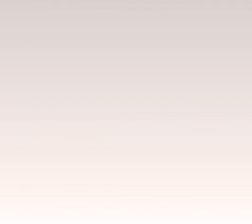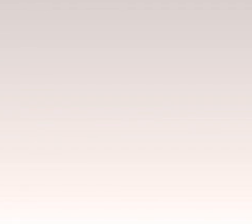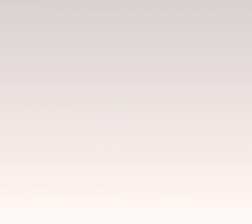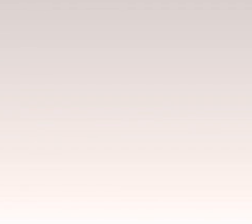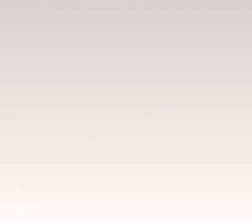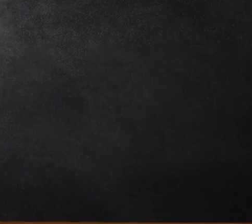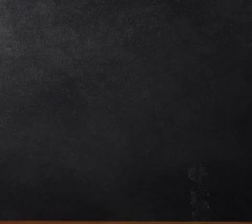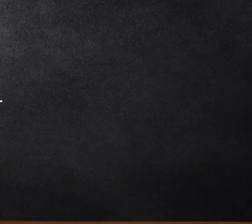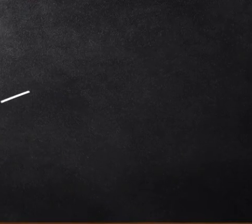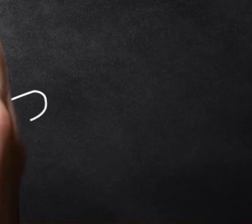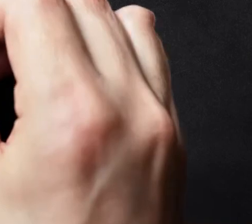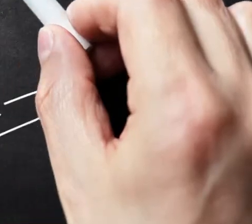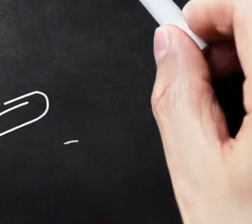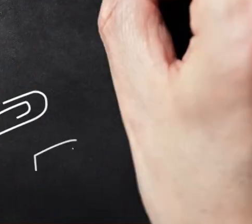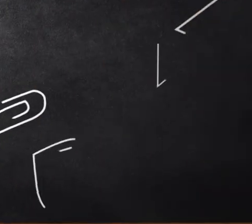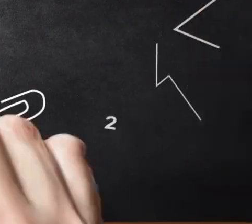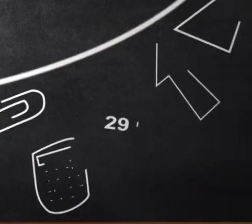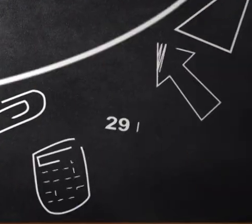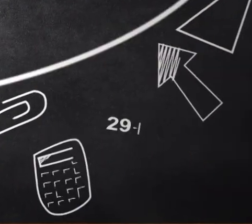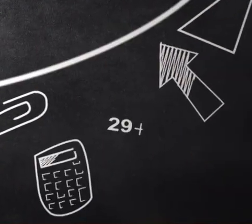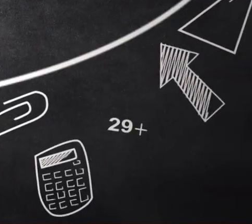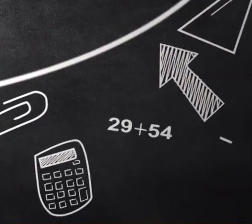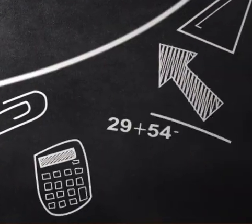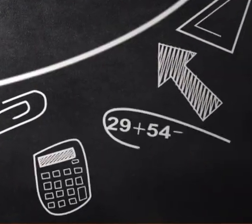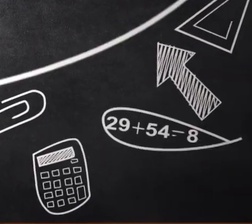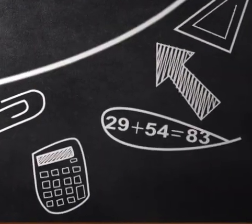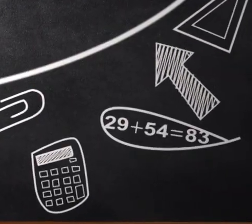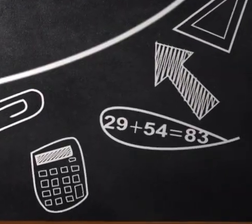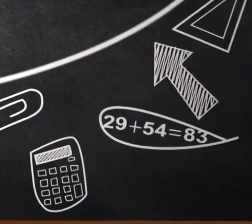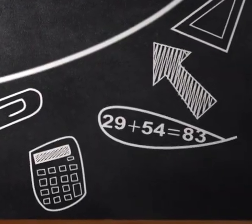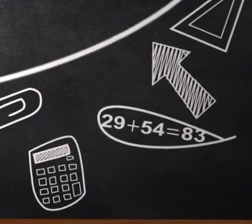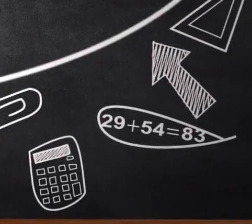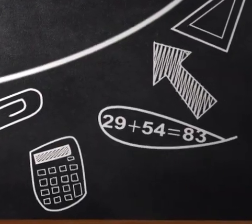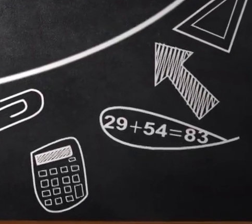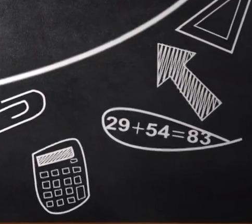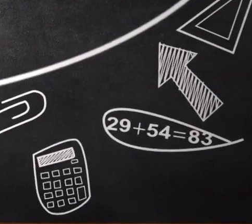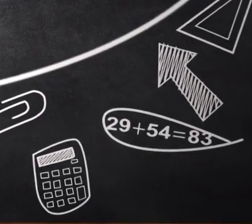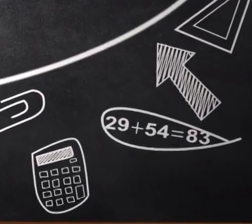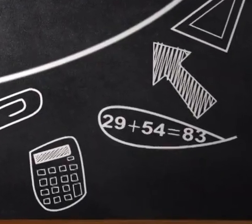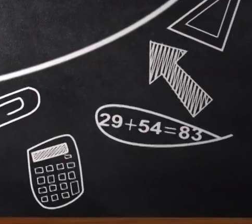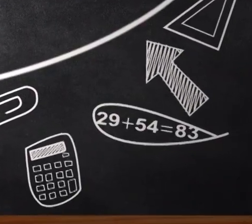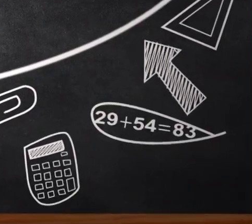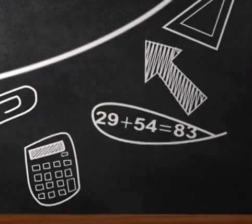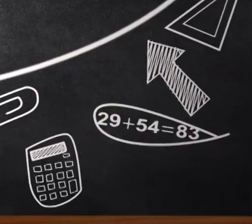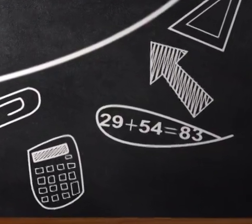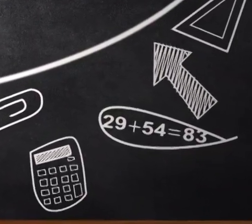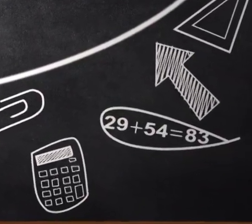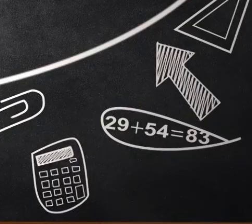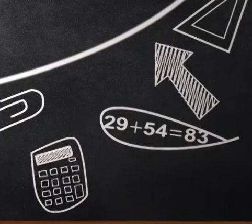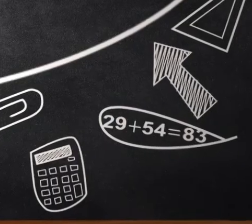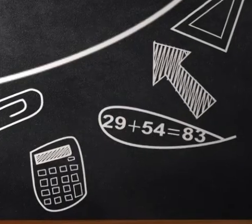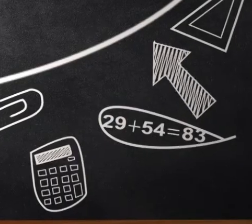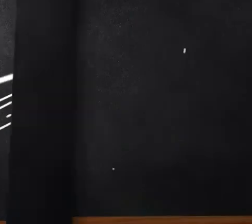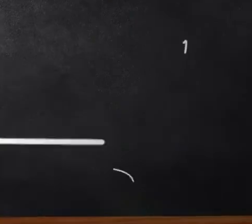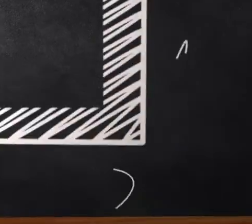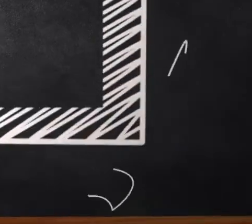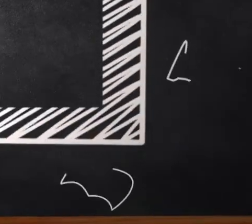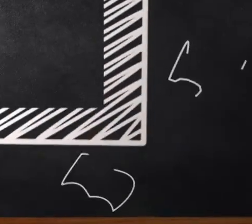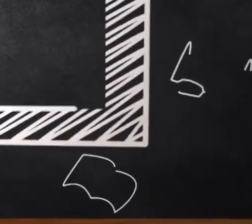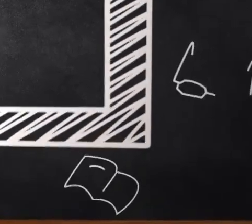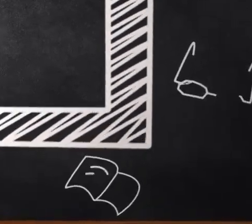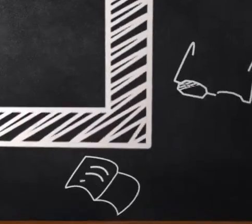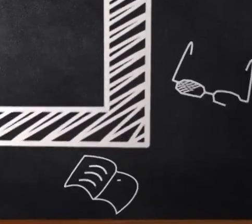massa está exatamente no centro geométrico e vai coincidir com o centro gravitacional. Então, é fácil notar que para um sistema